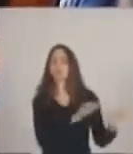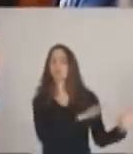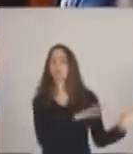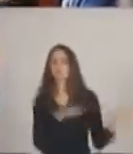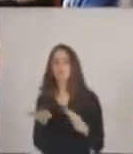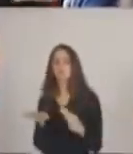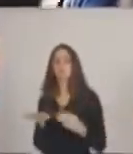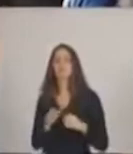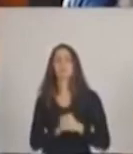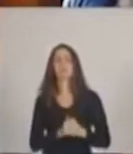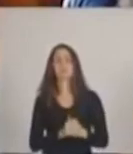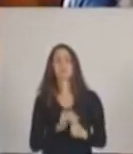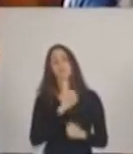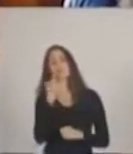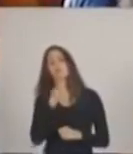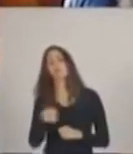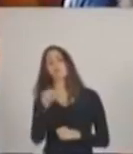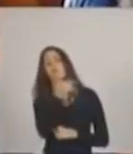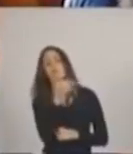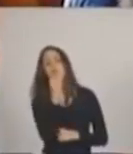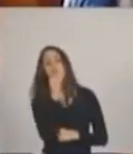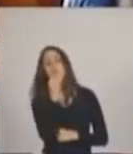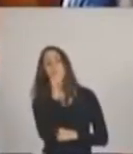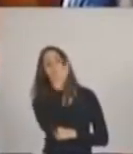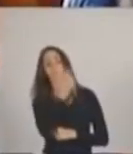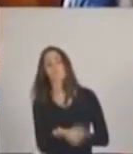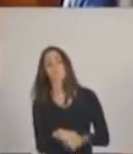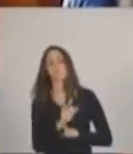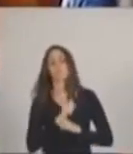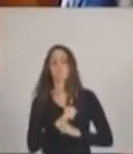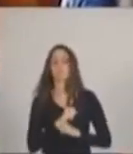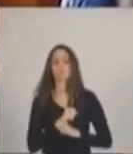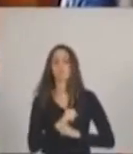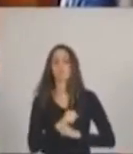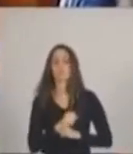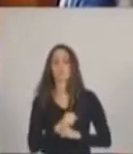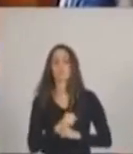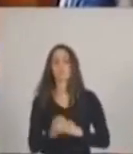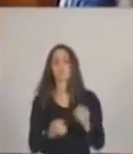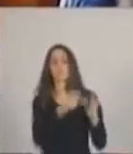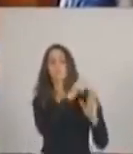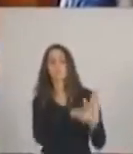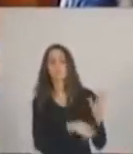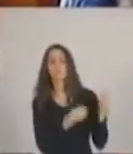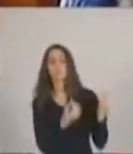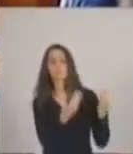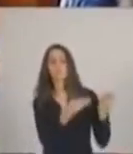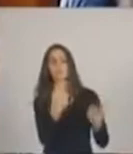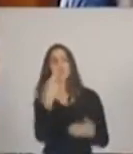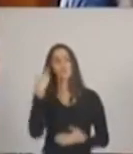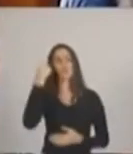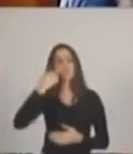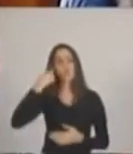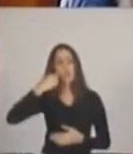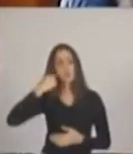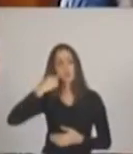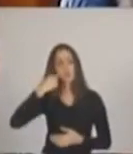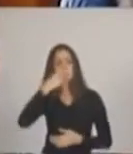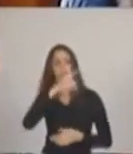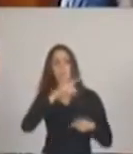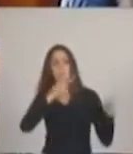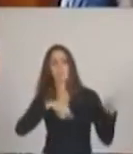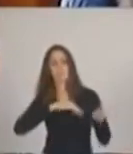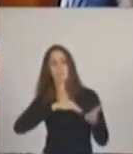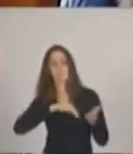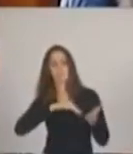nós fizéssemos, a senhora estivesse, por exemplo, entregue essa matéria ao seu advogado que funciona no seu gabinete,